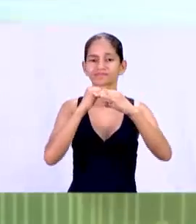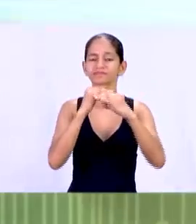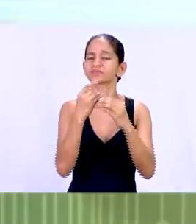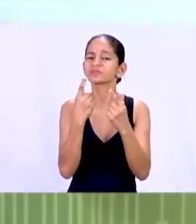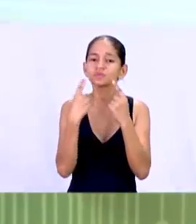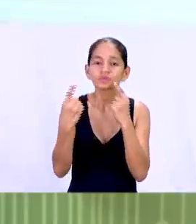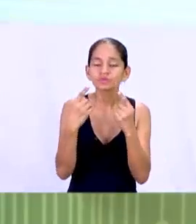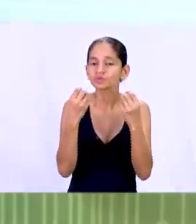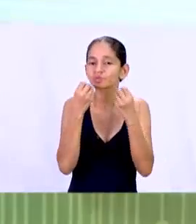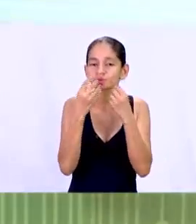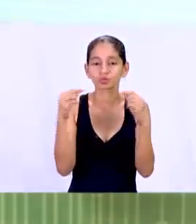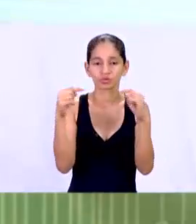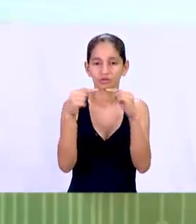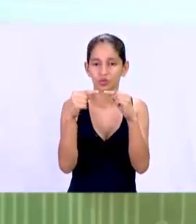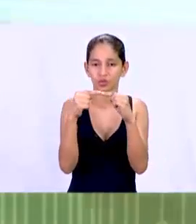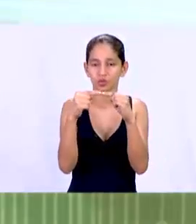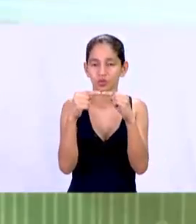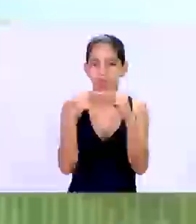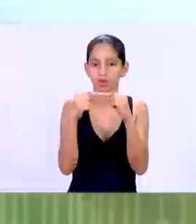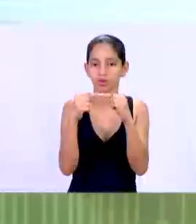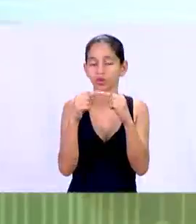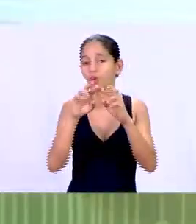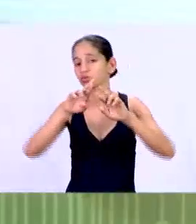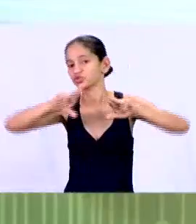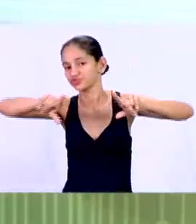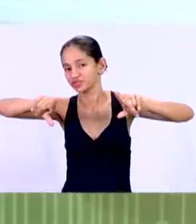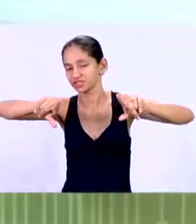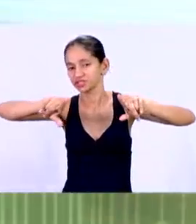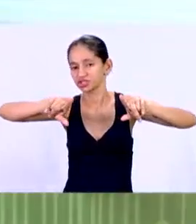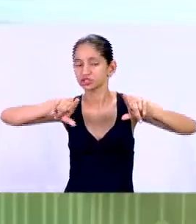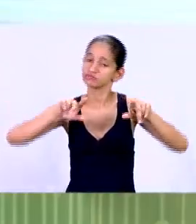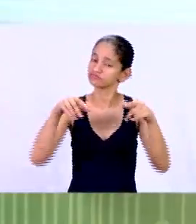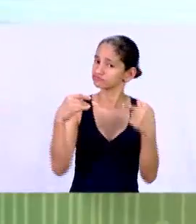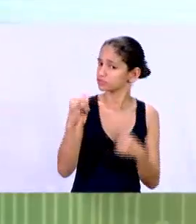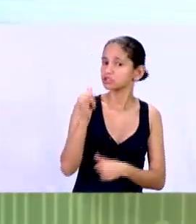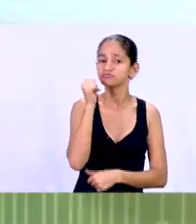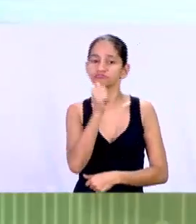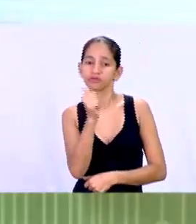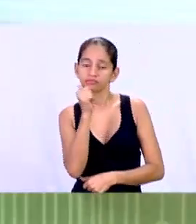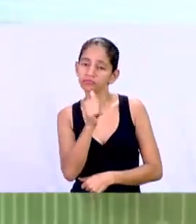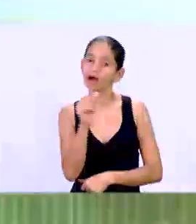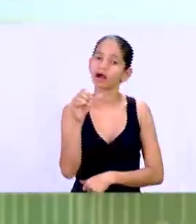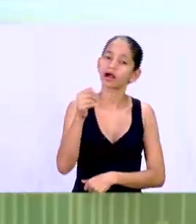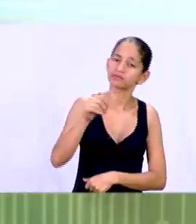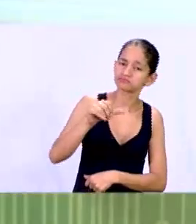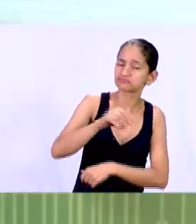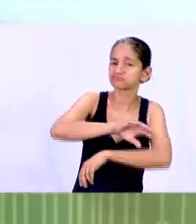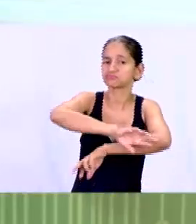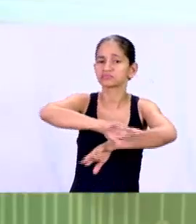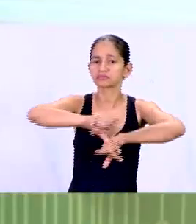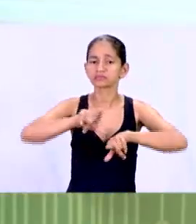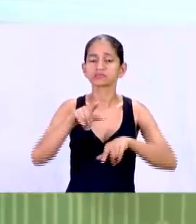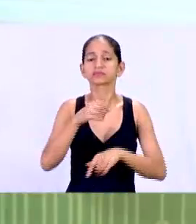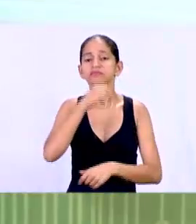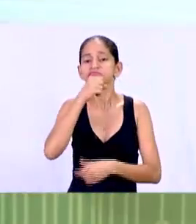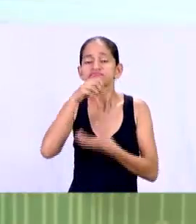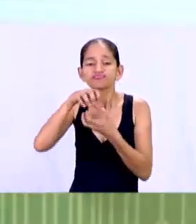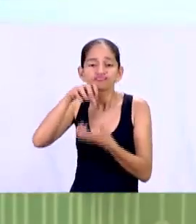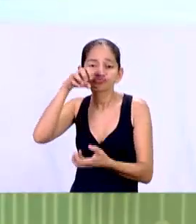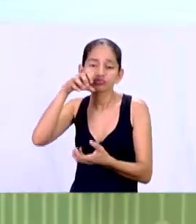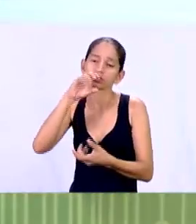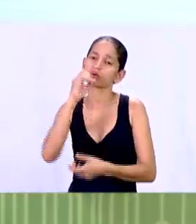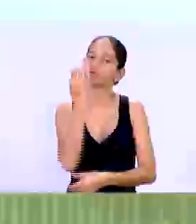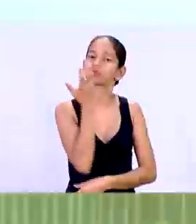dão as relações de heterossexuais com homossexuais, homens e mulheres, crianças, idosos, pessoas